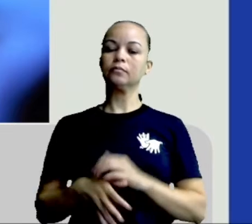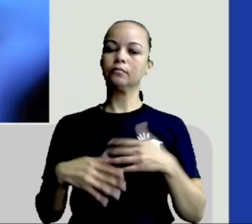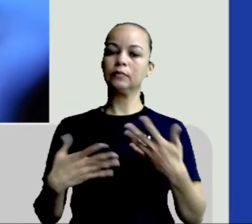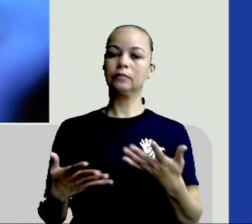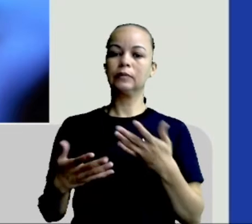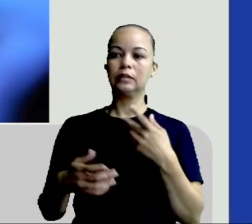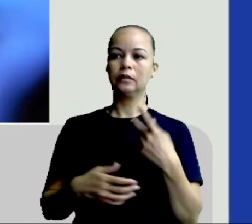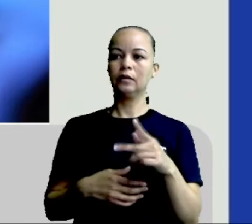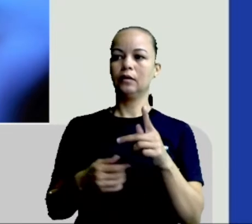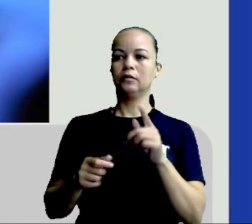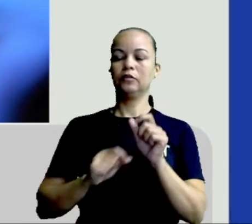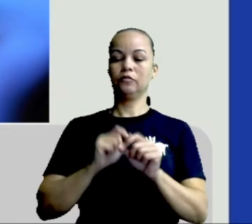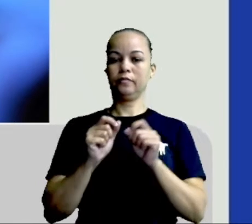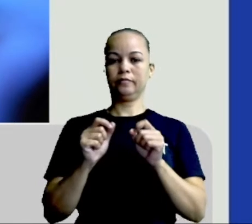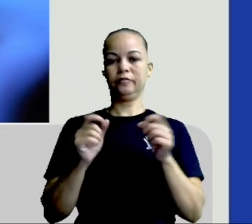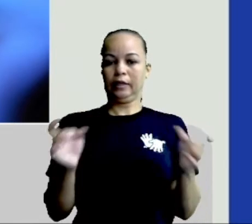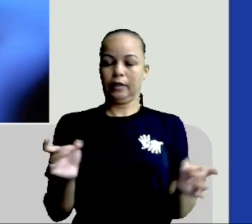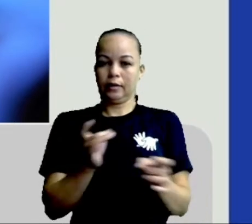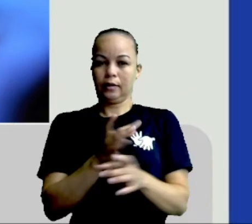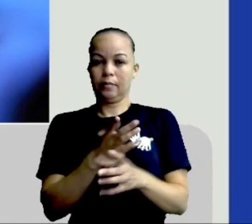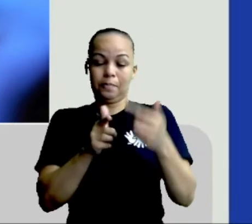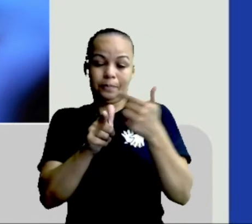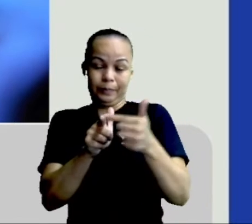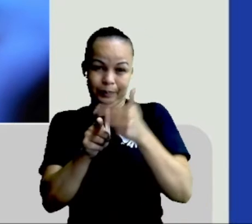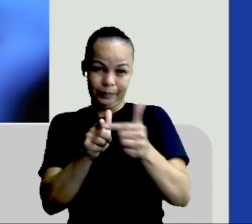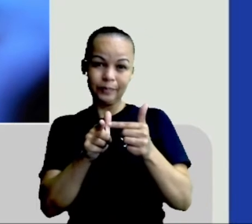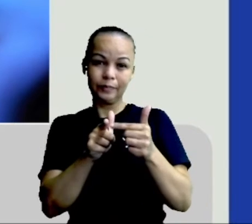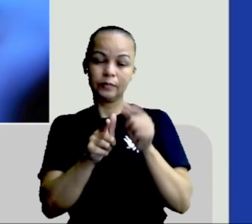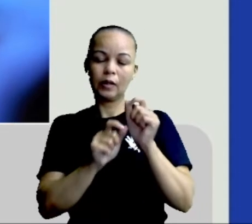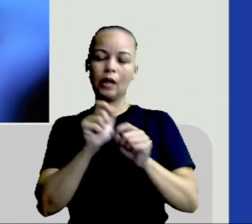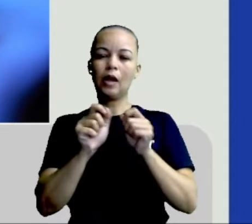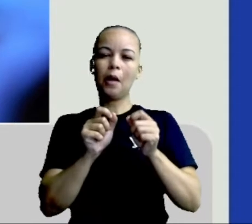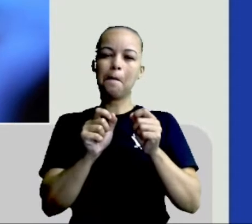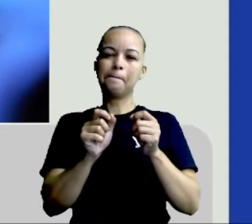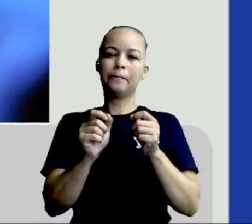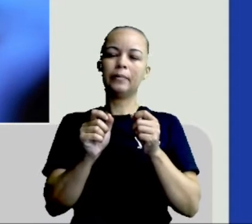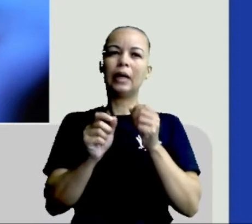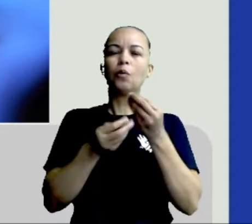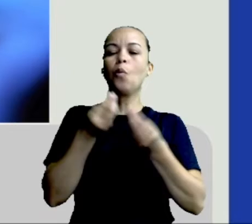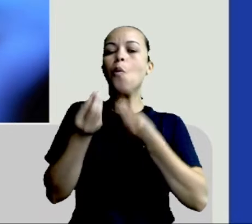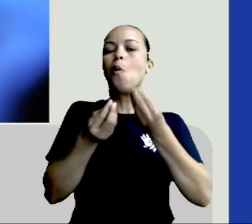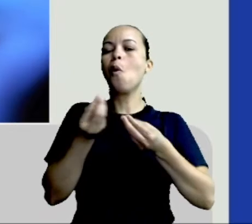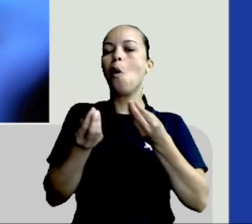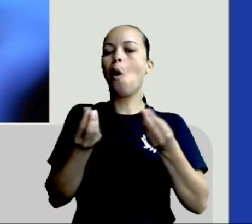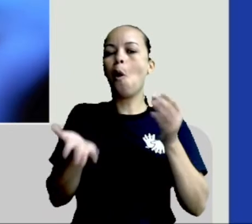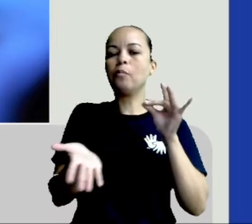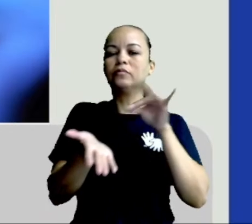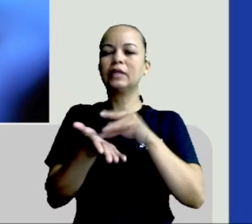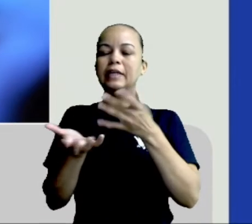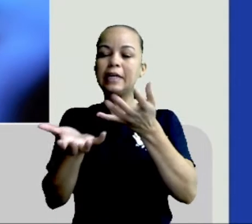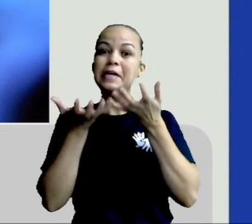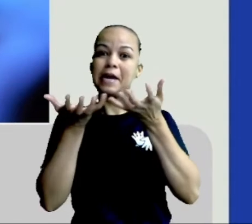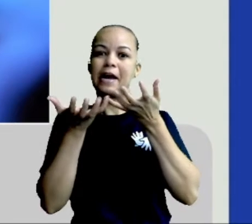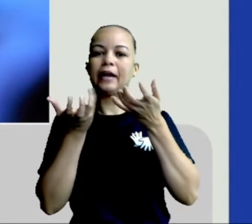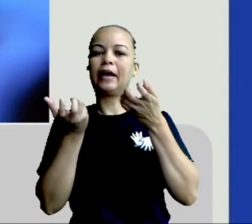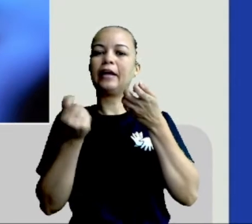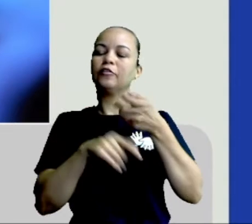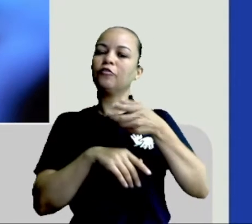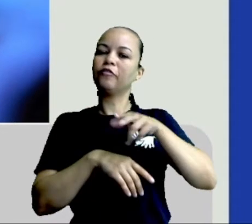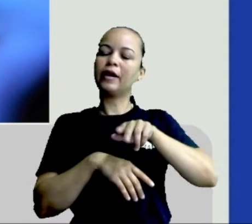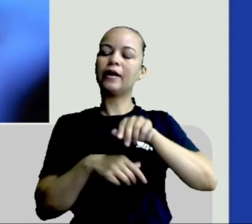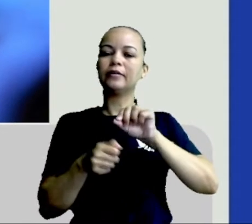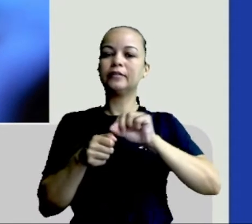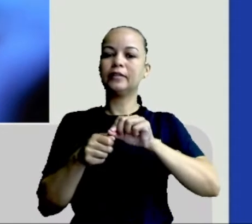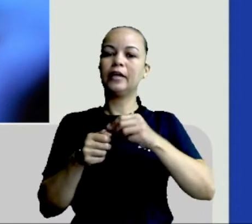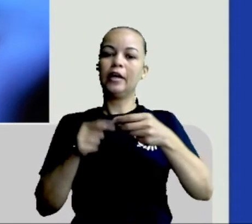E isso vai acabar gerando um problema, né? Pelo fato de estar sempre querendo, a pessoa está sempre querendo fazer